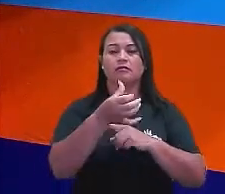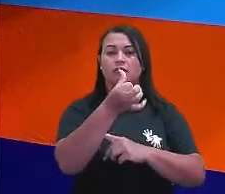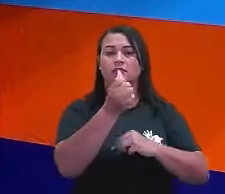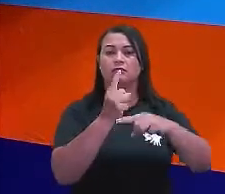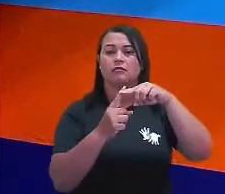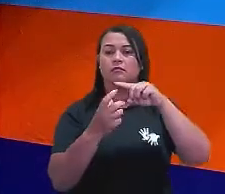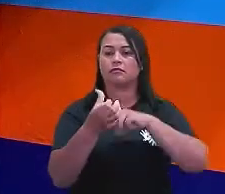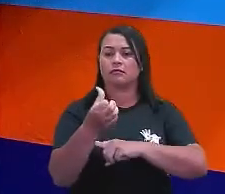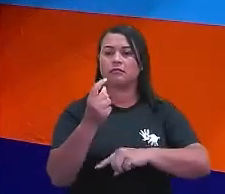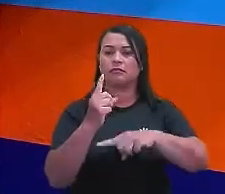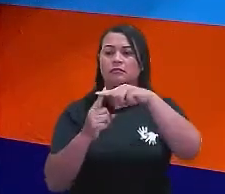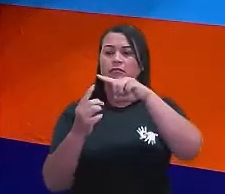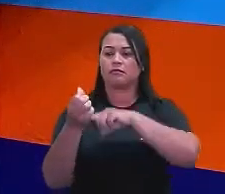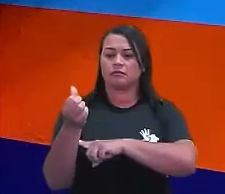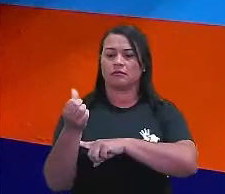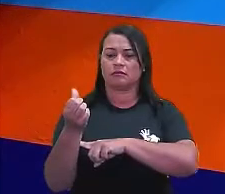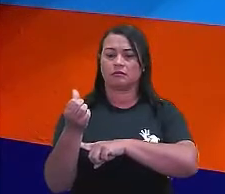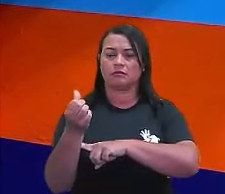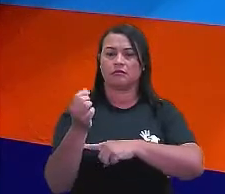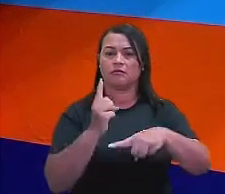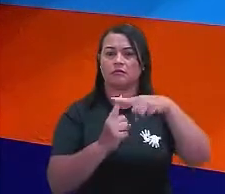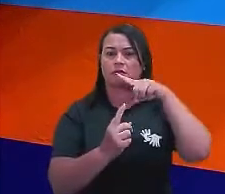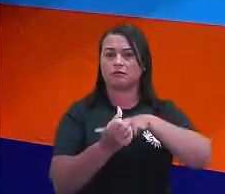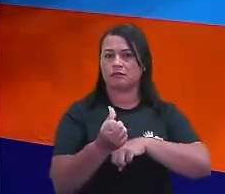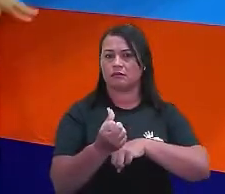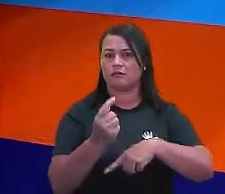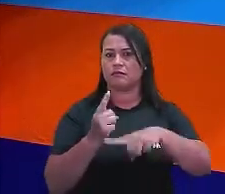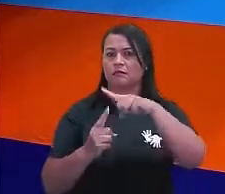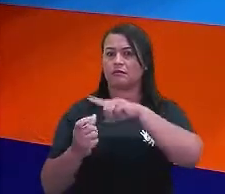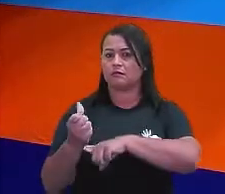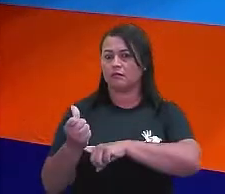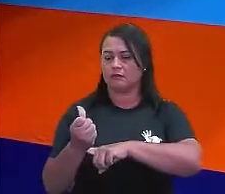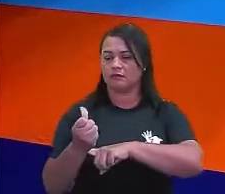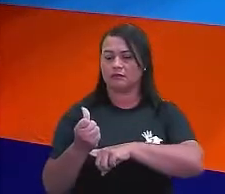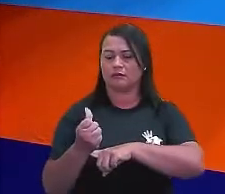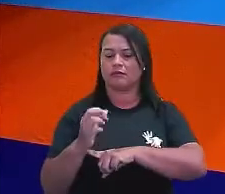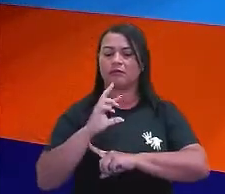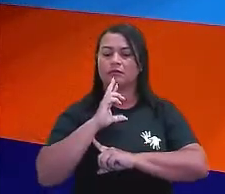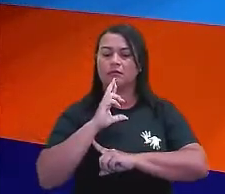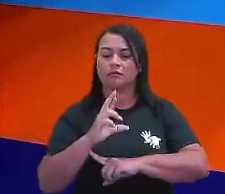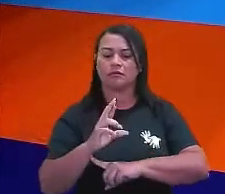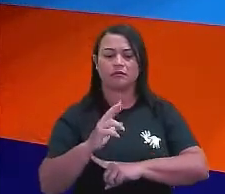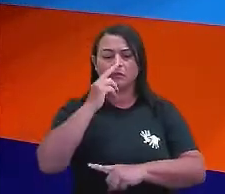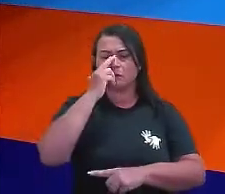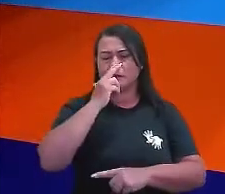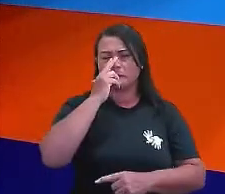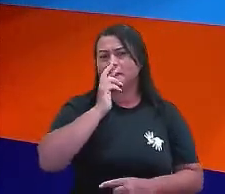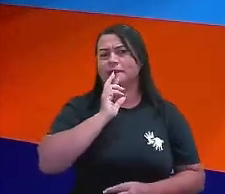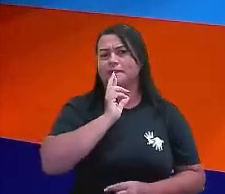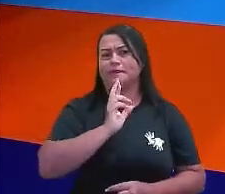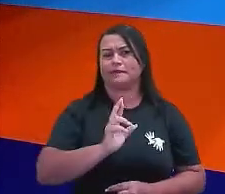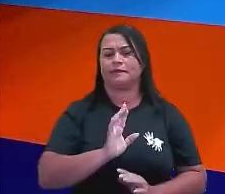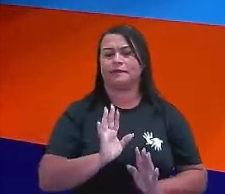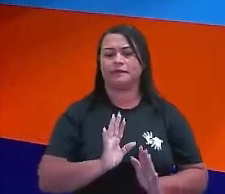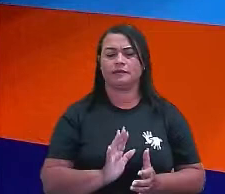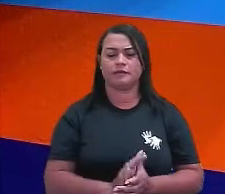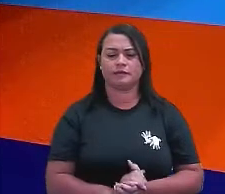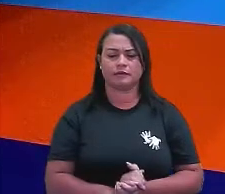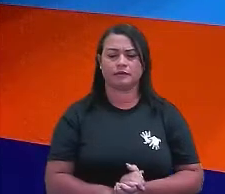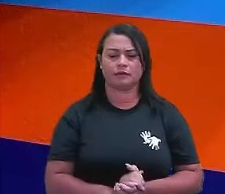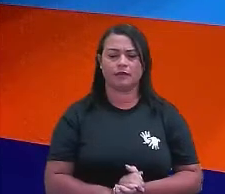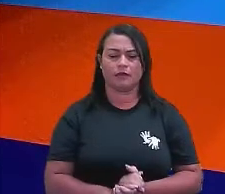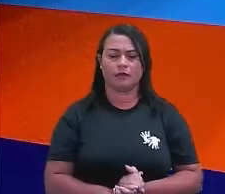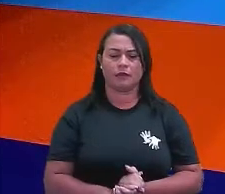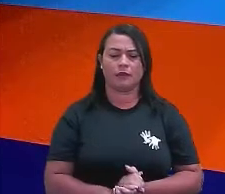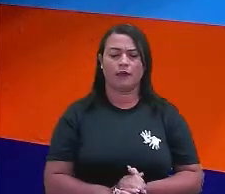6, mais 6, mais 6, mais 6. Tá certo? Que vai dar o mesmo resultado. E